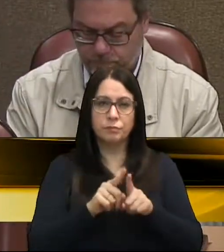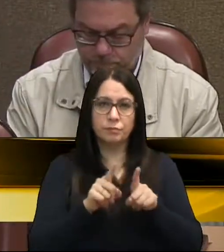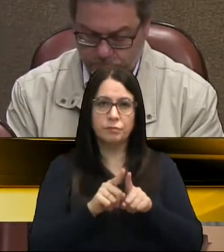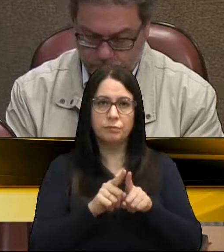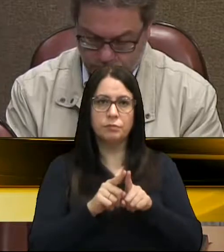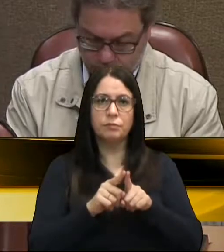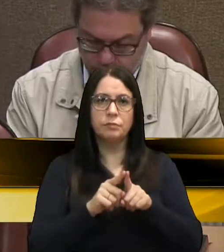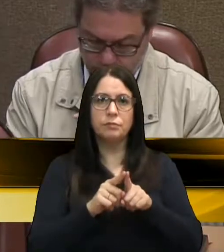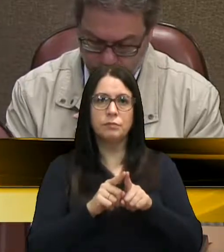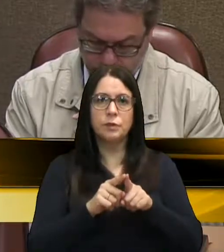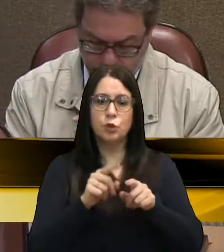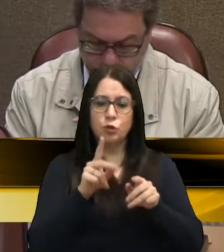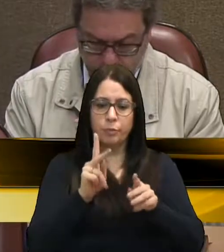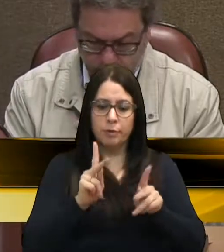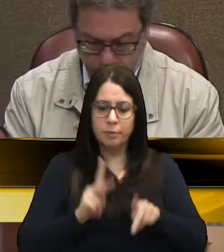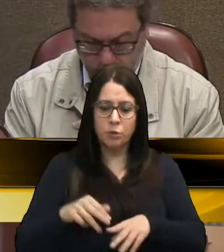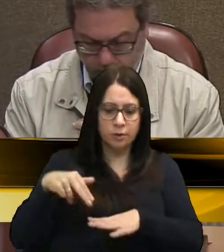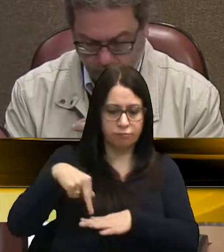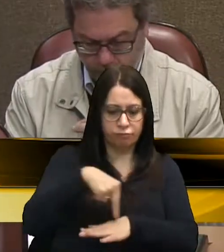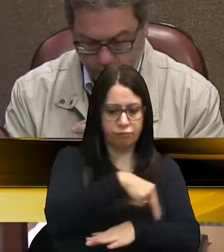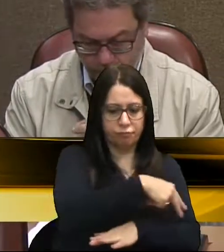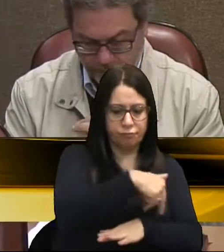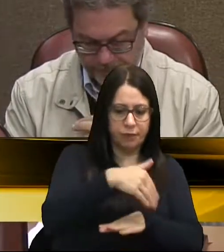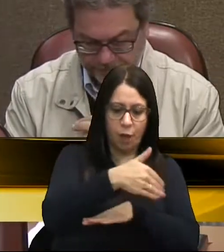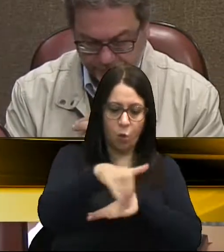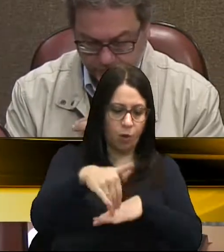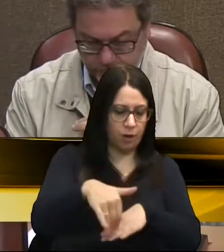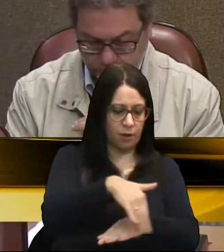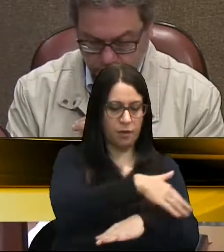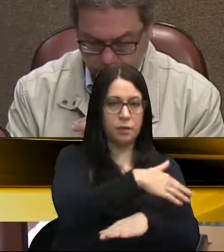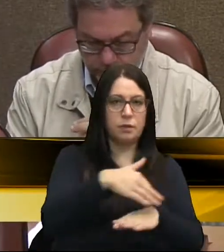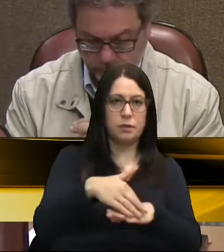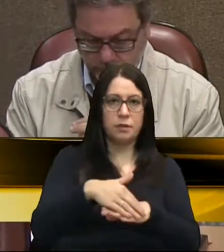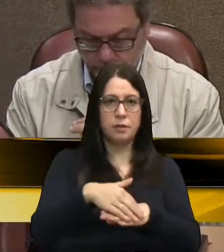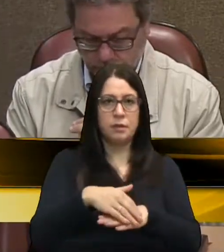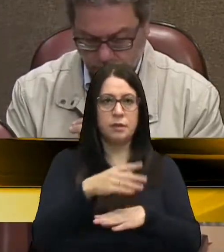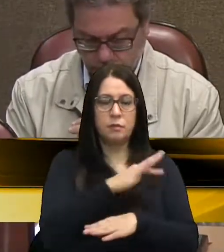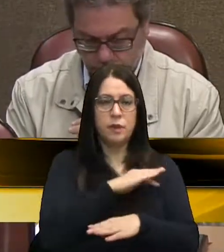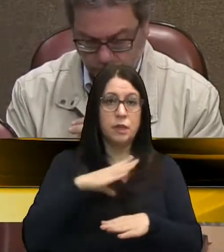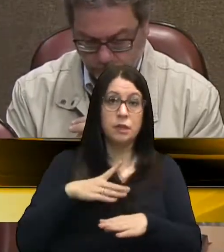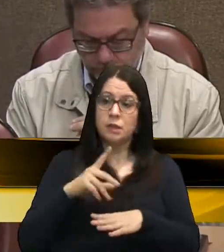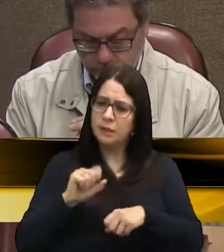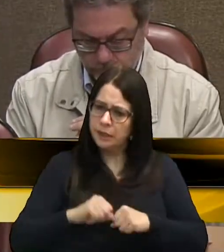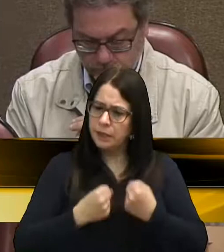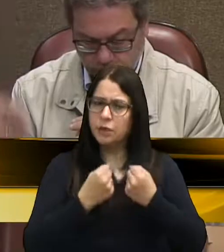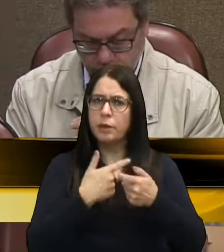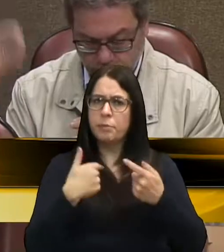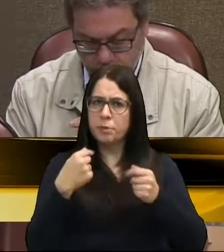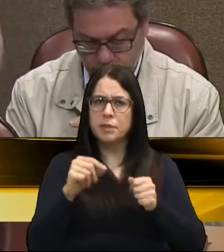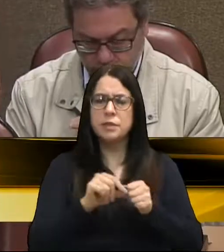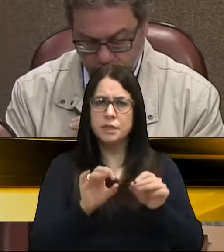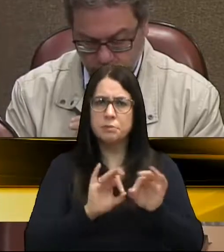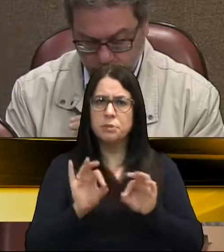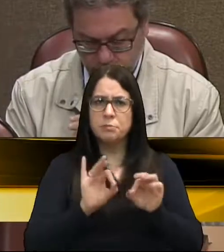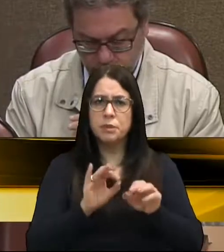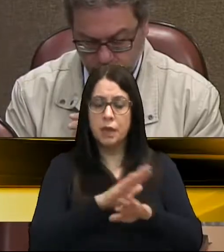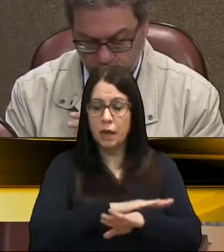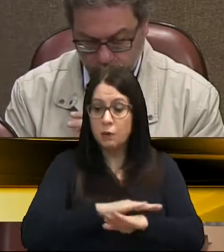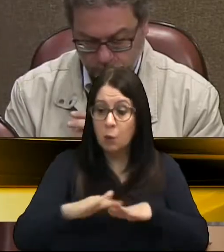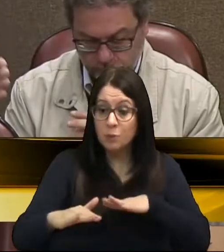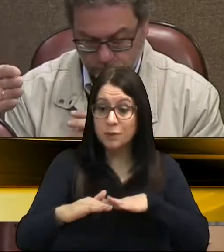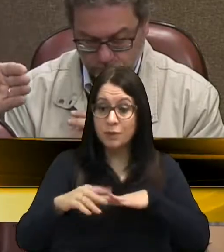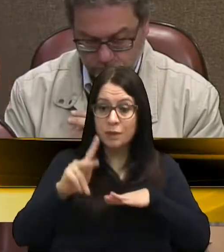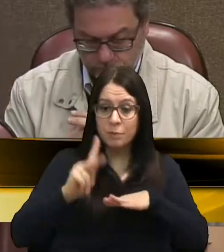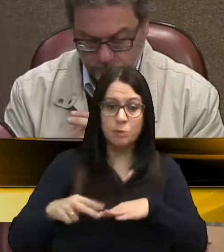acerca dos passeios públicos, vereador Cassina, e Vossa Excelência tem sido um defensor intransigente de que nós precisamos ter calçadas,